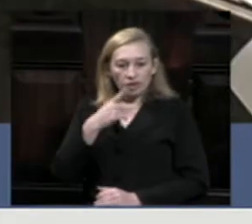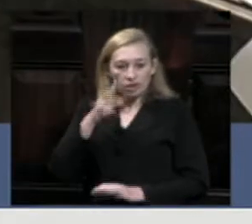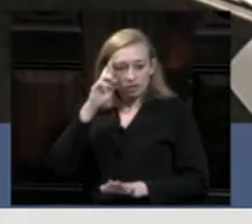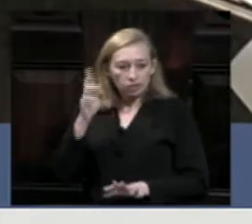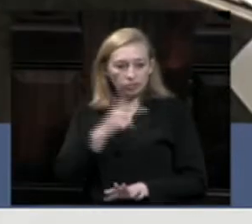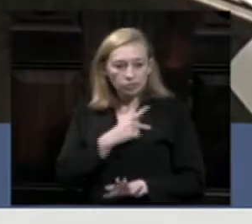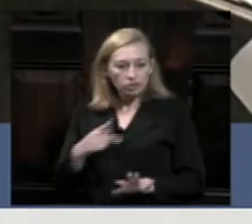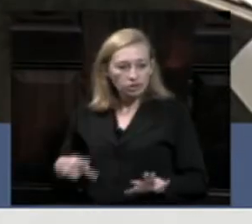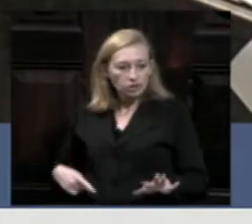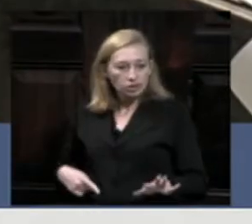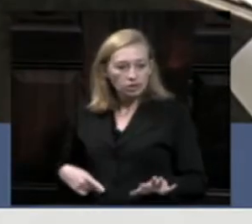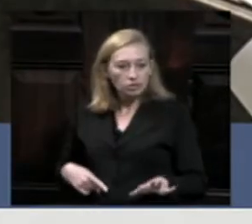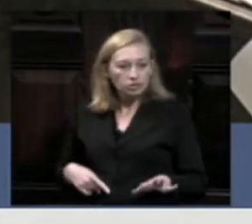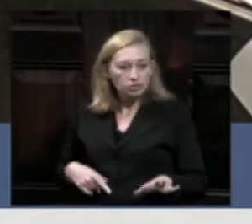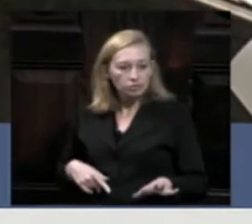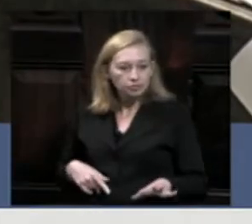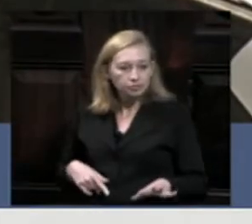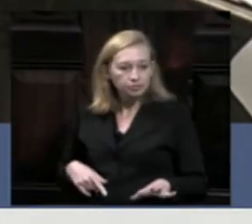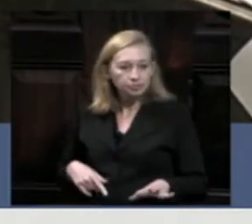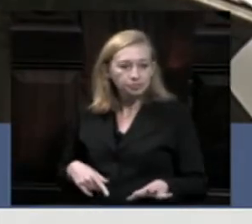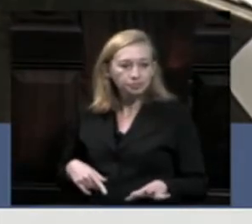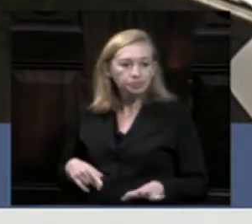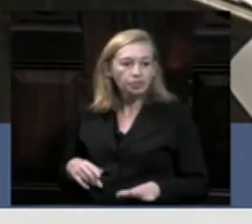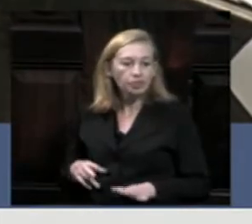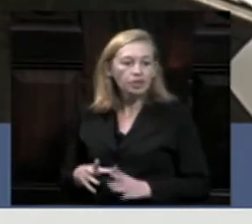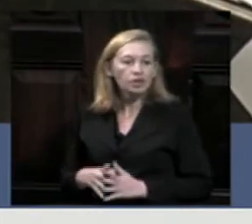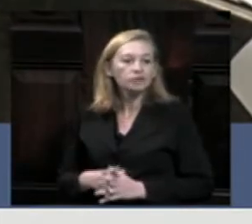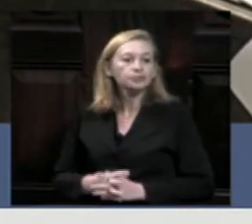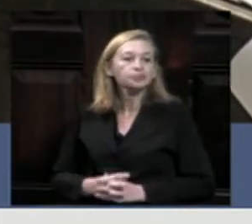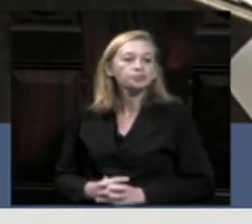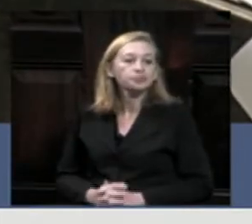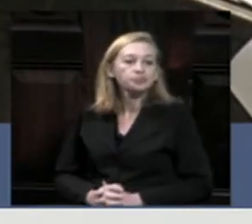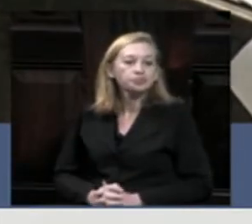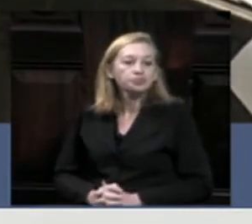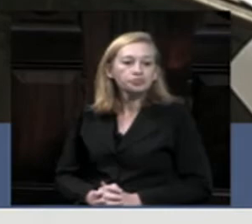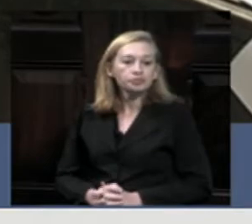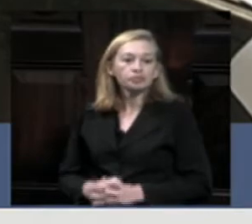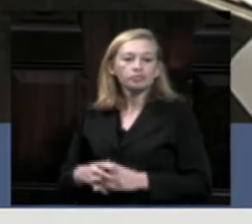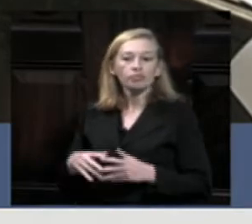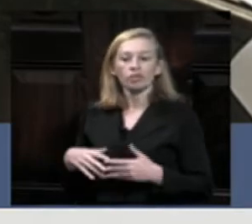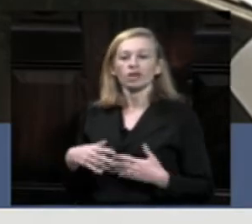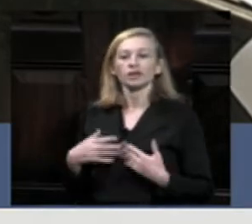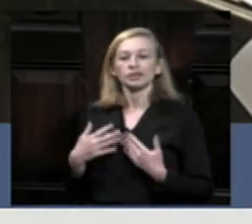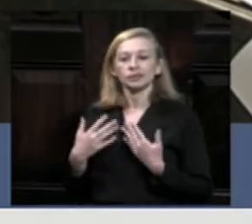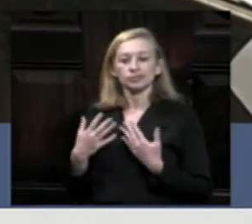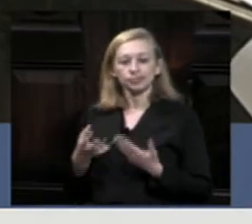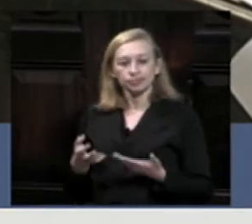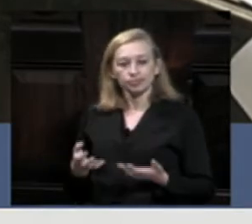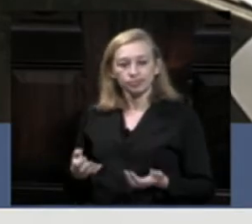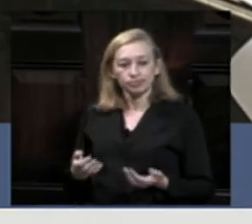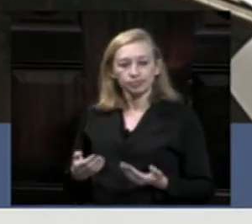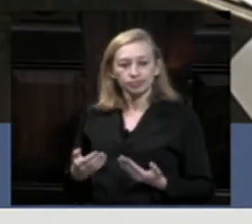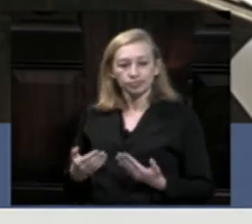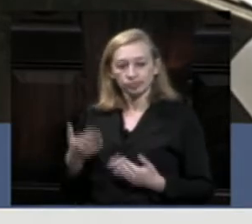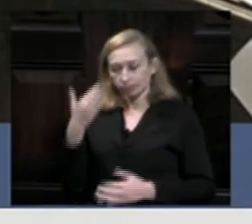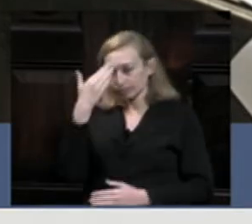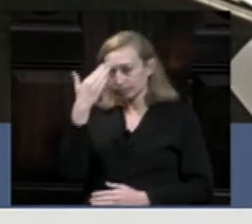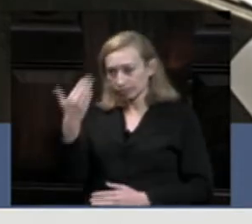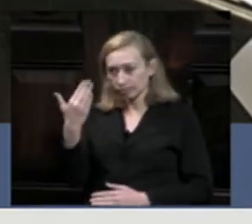presença de representantes do Instituto Pretos Novos e agradecer ao plenário pela aprovação do projeto que cria o